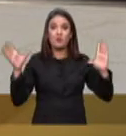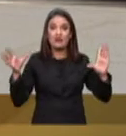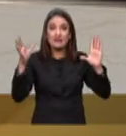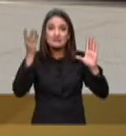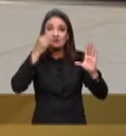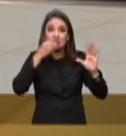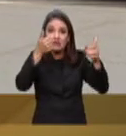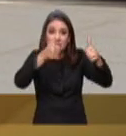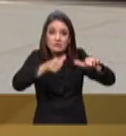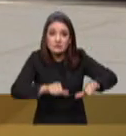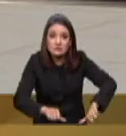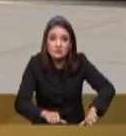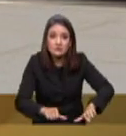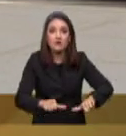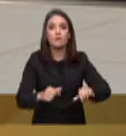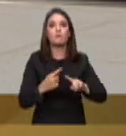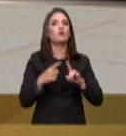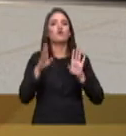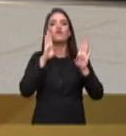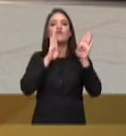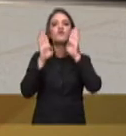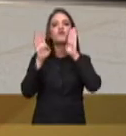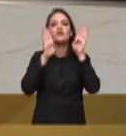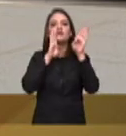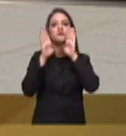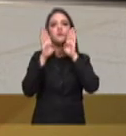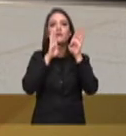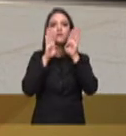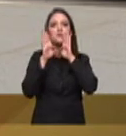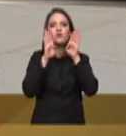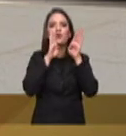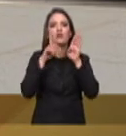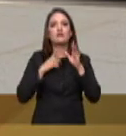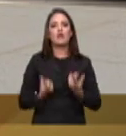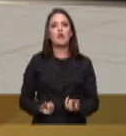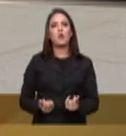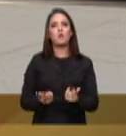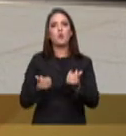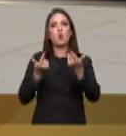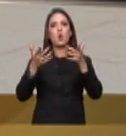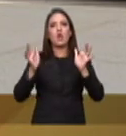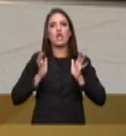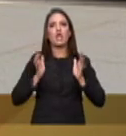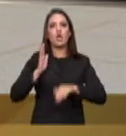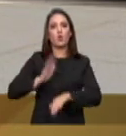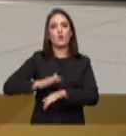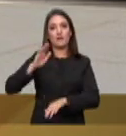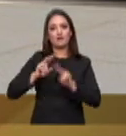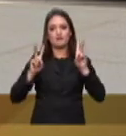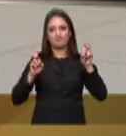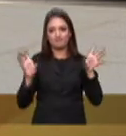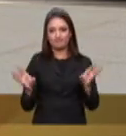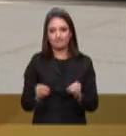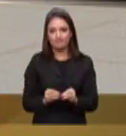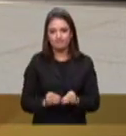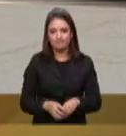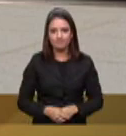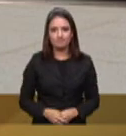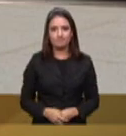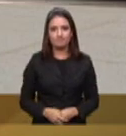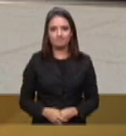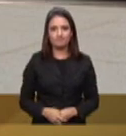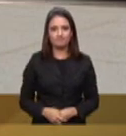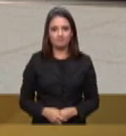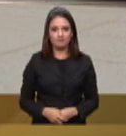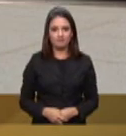empobrecida para que o Facebook possa enriquecer. Fecho aspas. Digo,